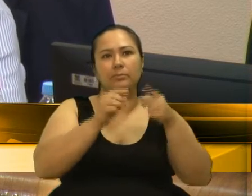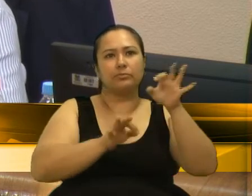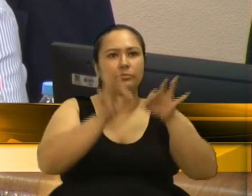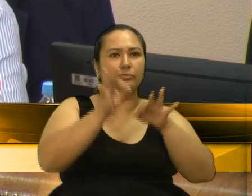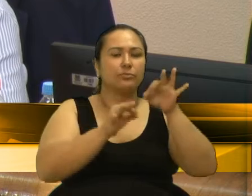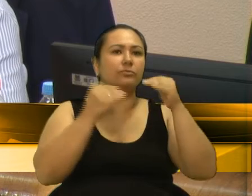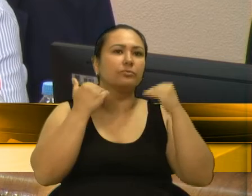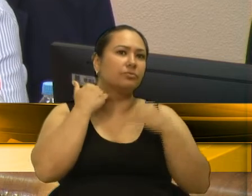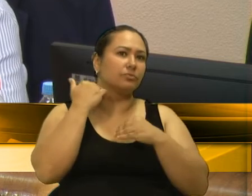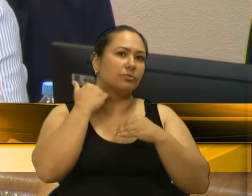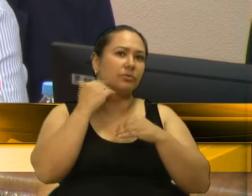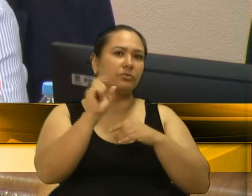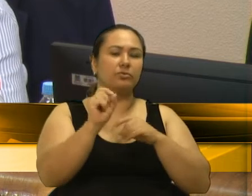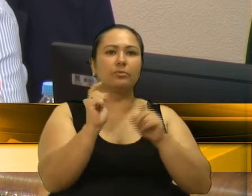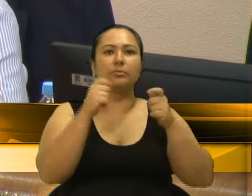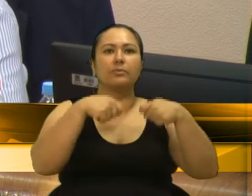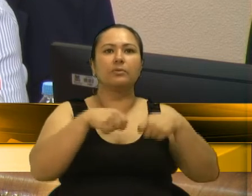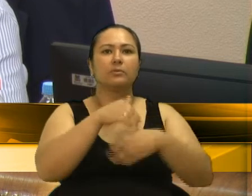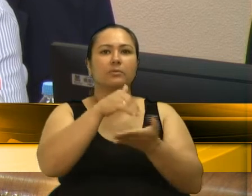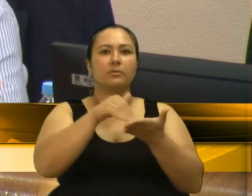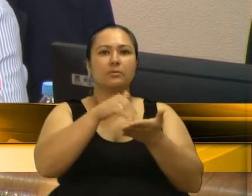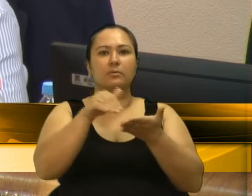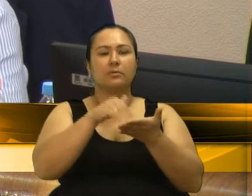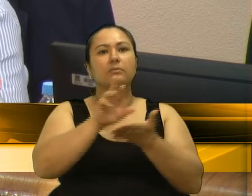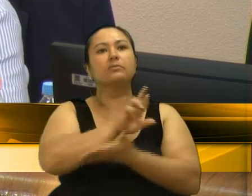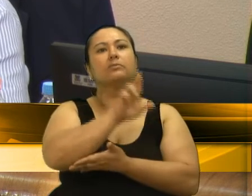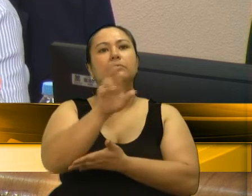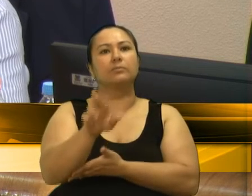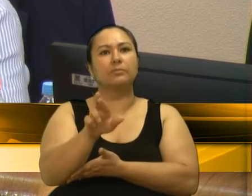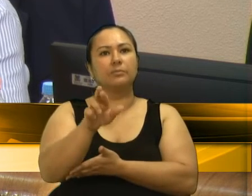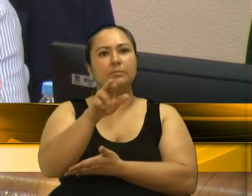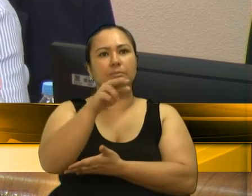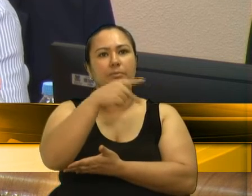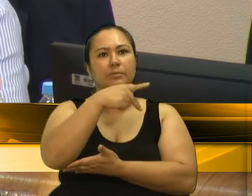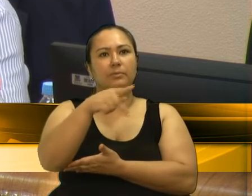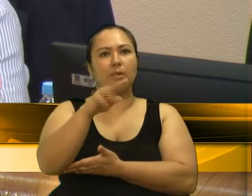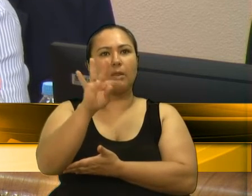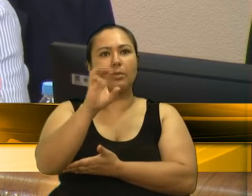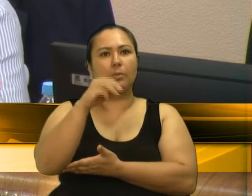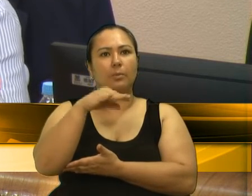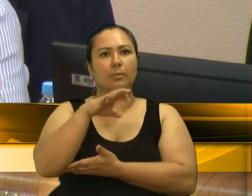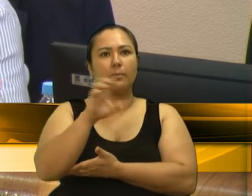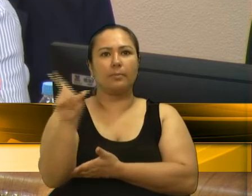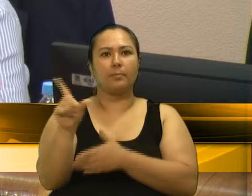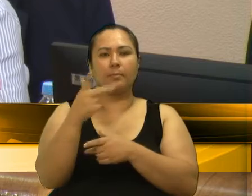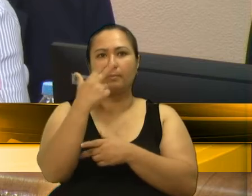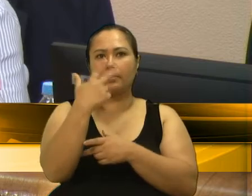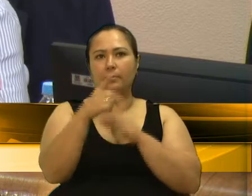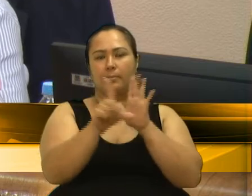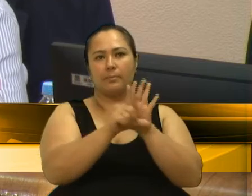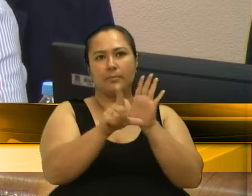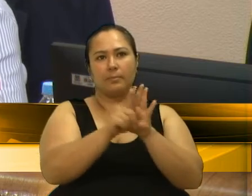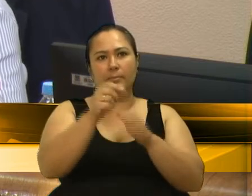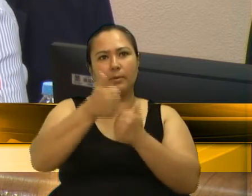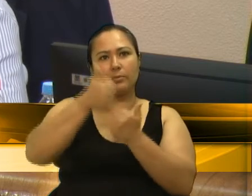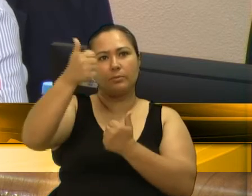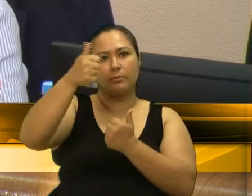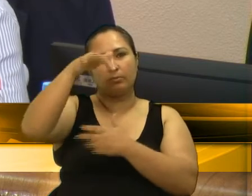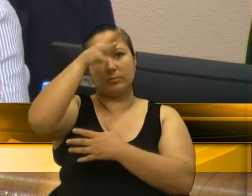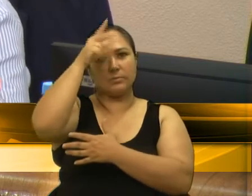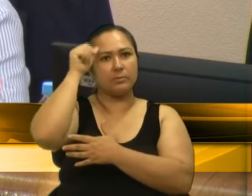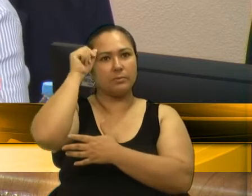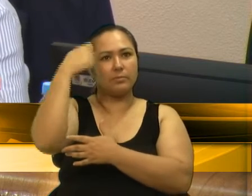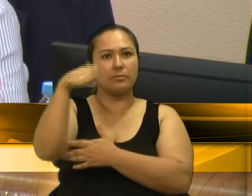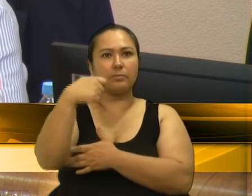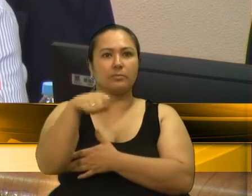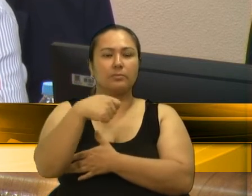a competência do secretário respondê-la. Presidente Tomé, na mesma lei estabelece que as autoridades municipais, agentes públicos, passam a